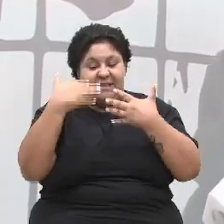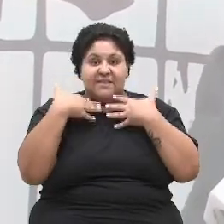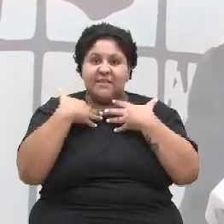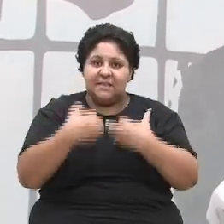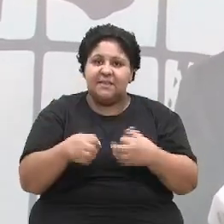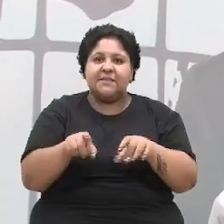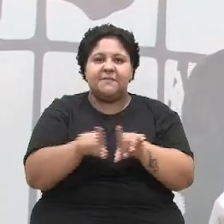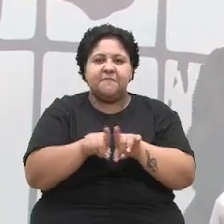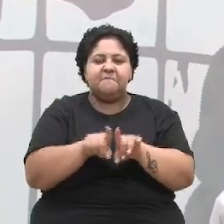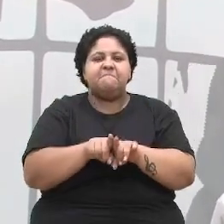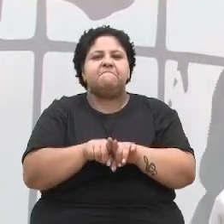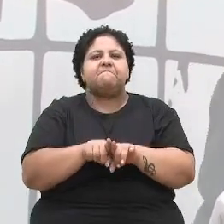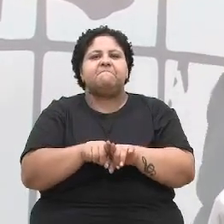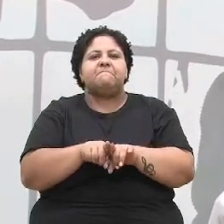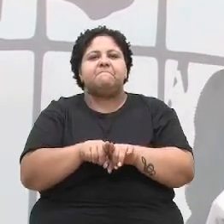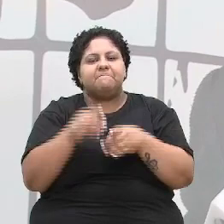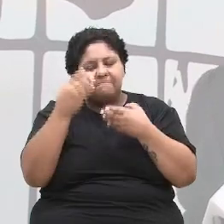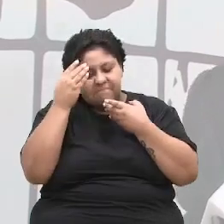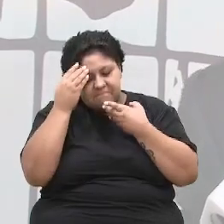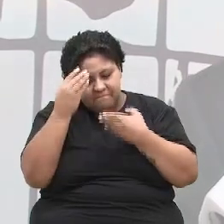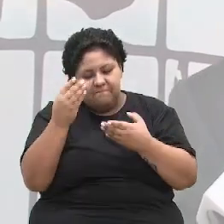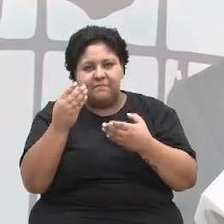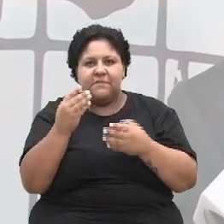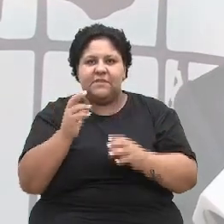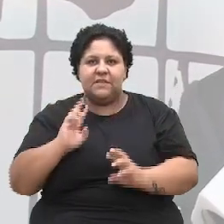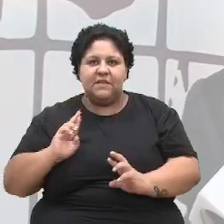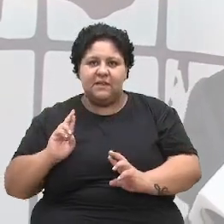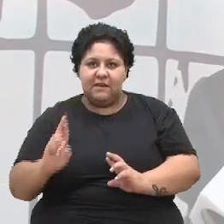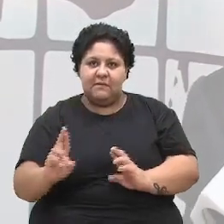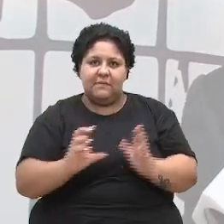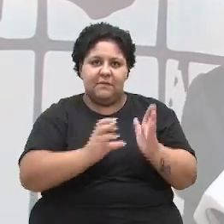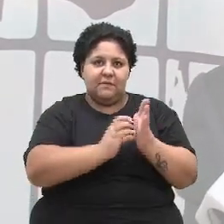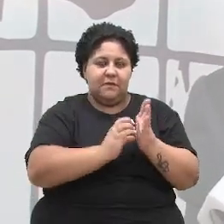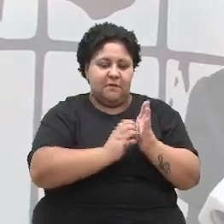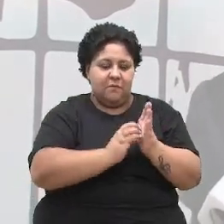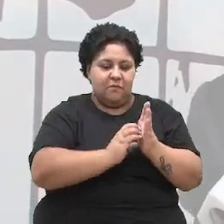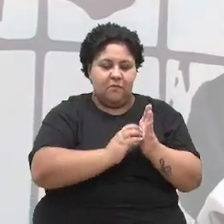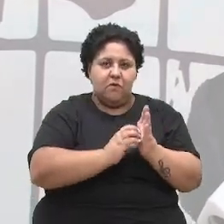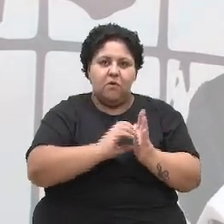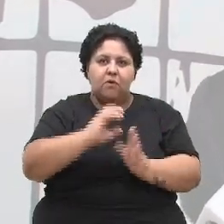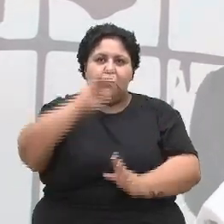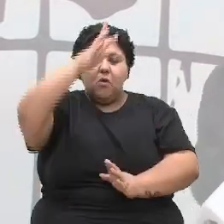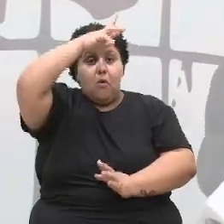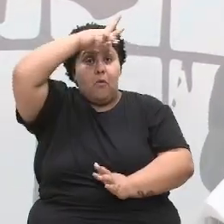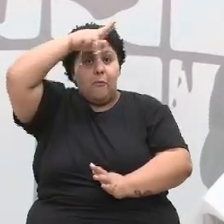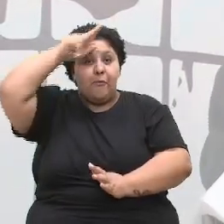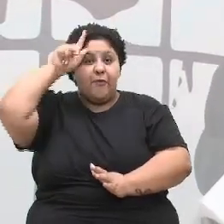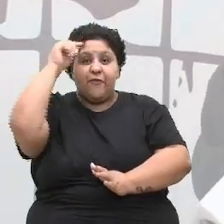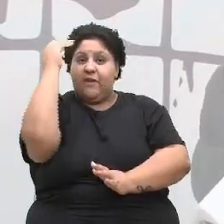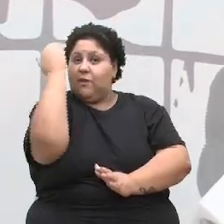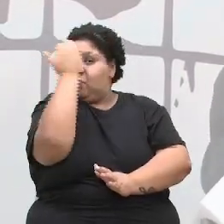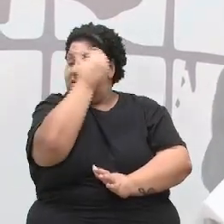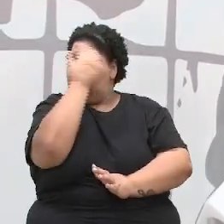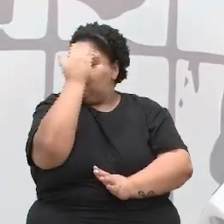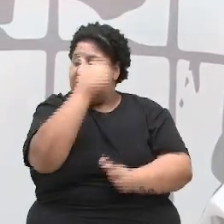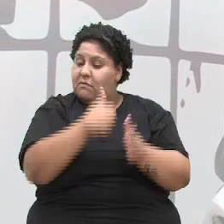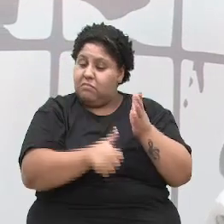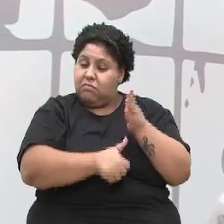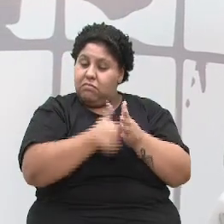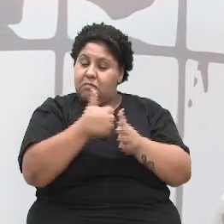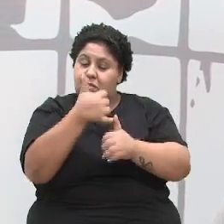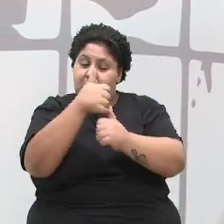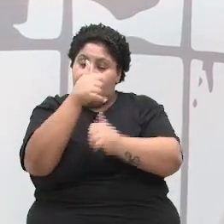também agradeço em nome do partido, agradeço o prefeito Adiló, que oportunizou a passagem aqui